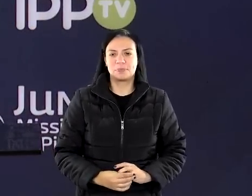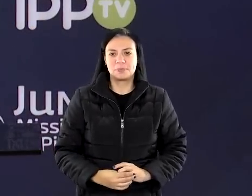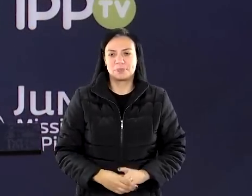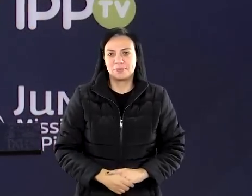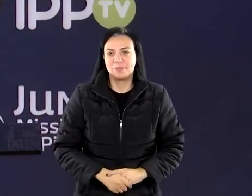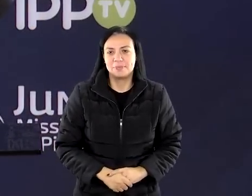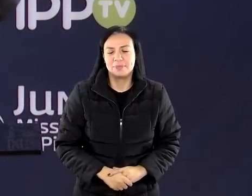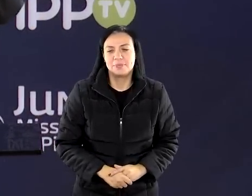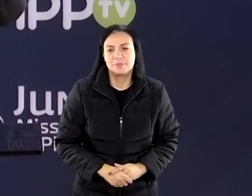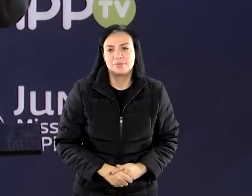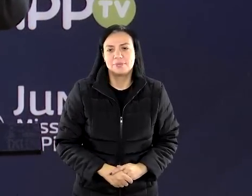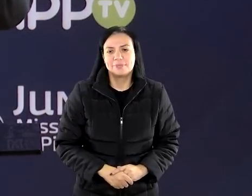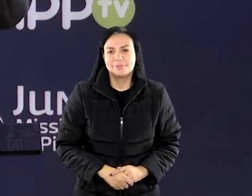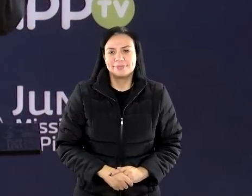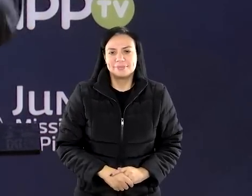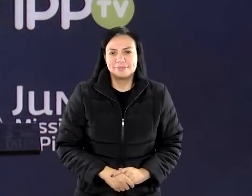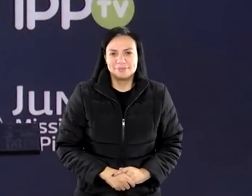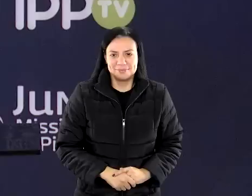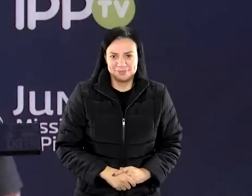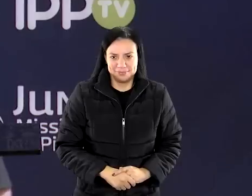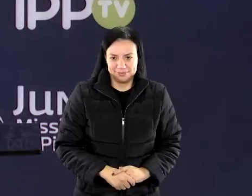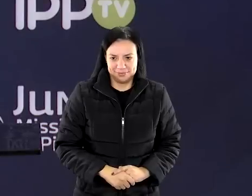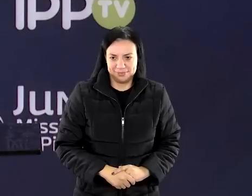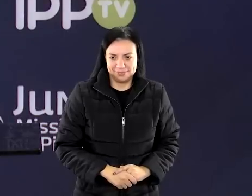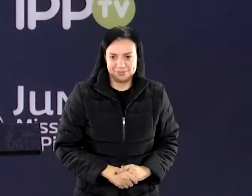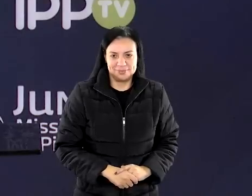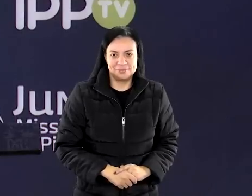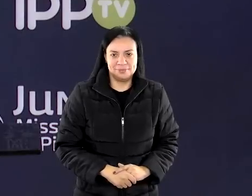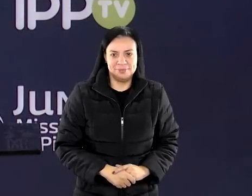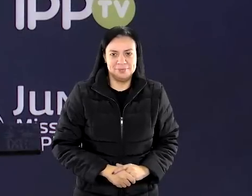Veja, no capítulo